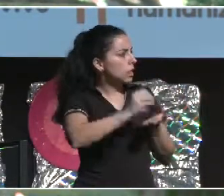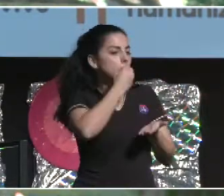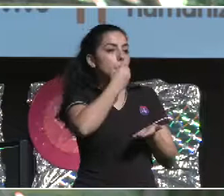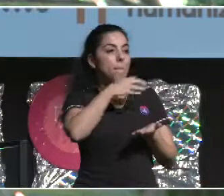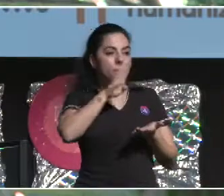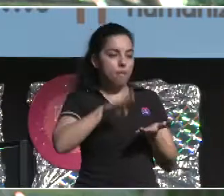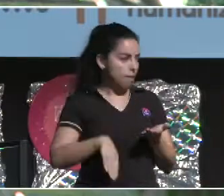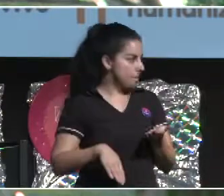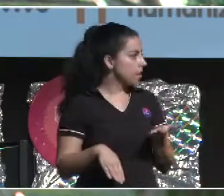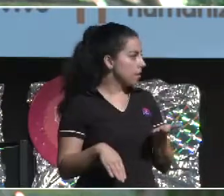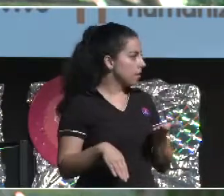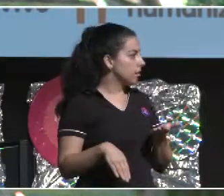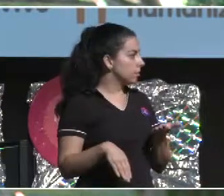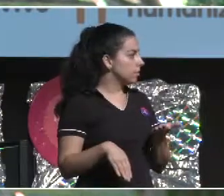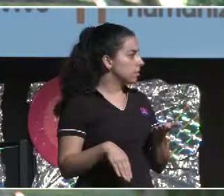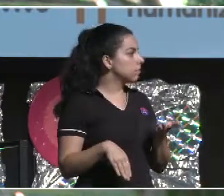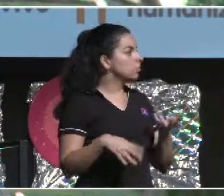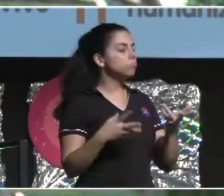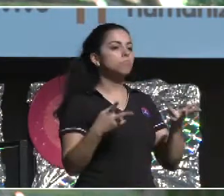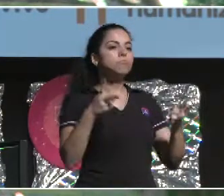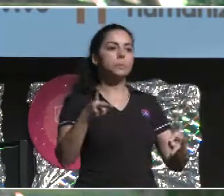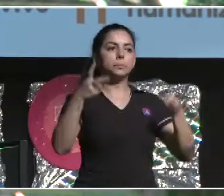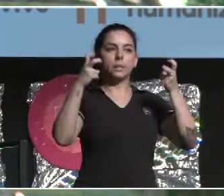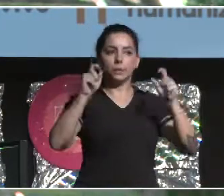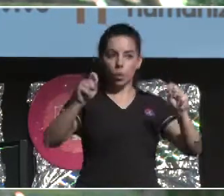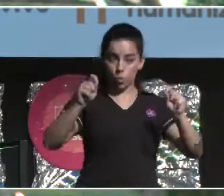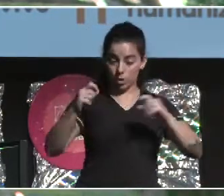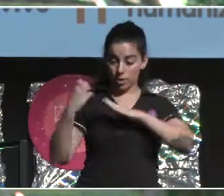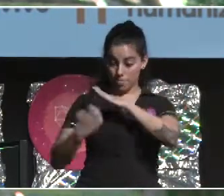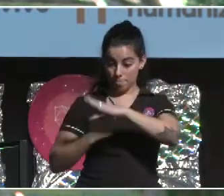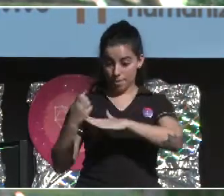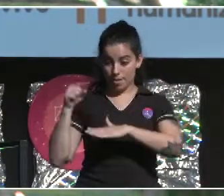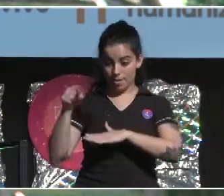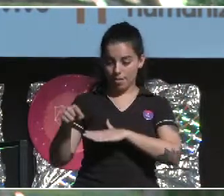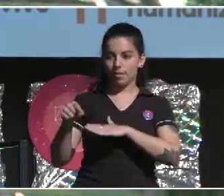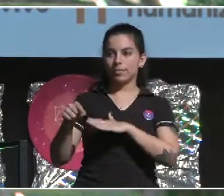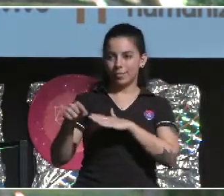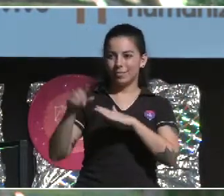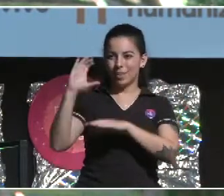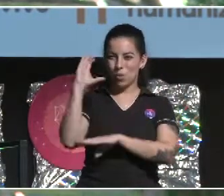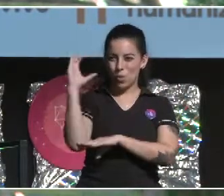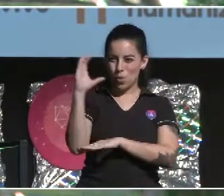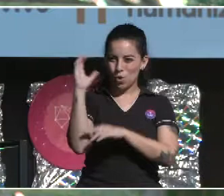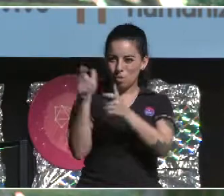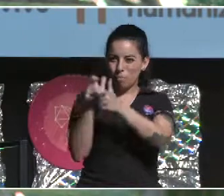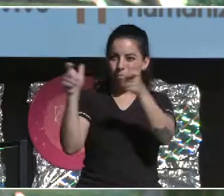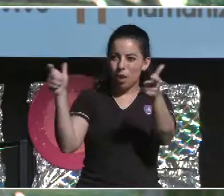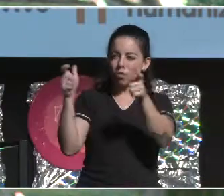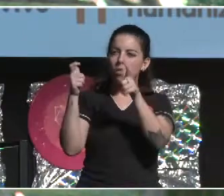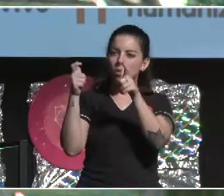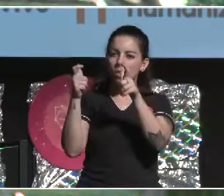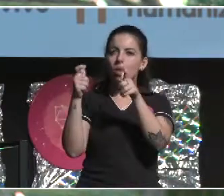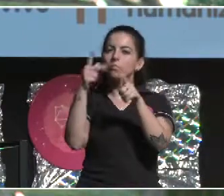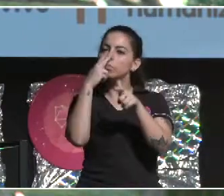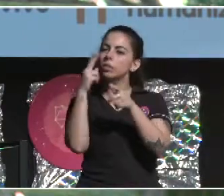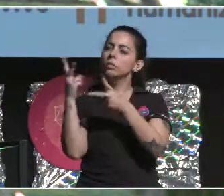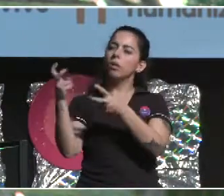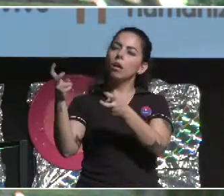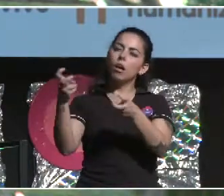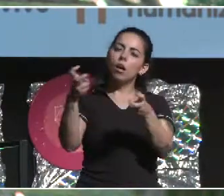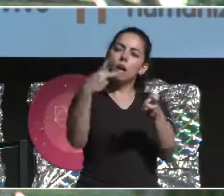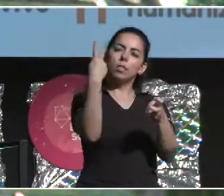perceber coletivamente, né, onde a maioria das empresas na Colômbia regionalmente estão investindo e